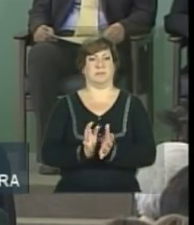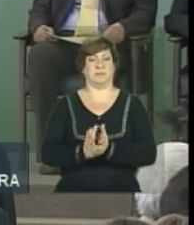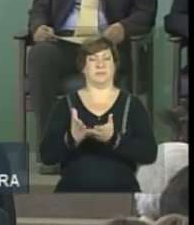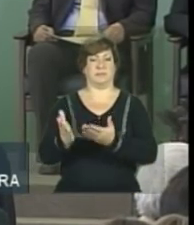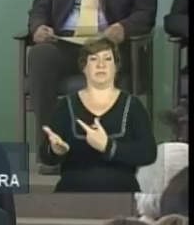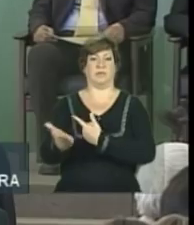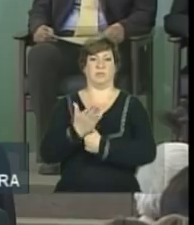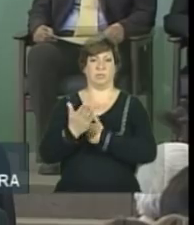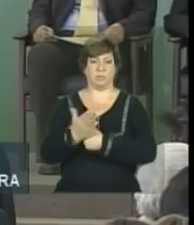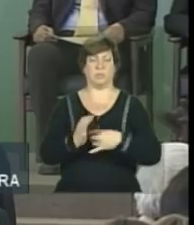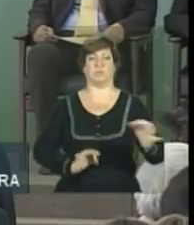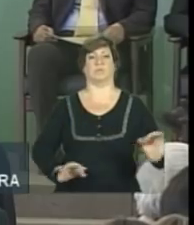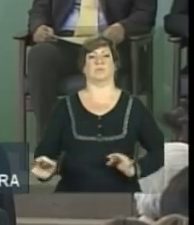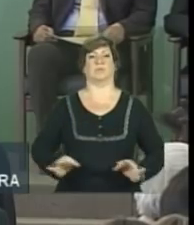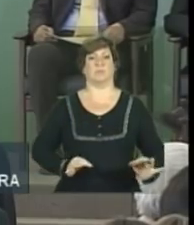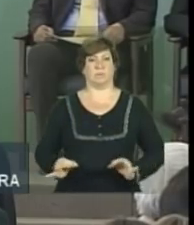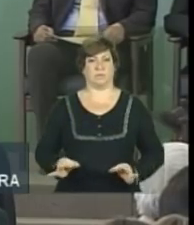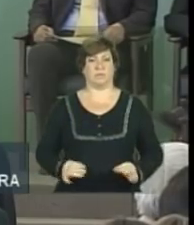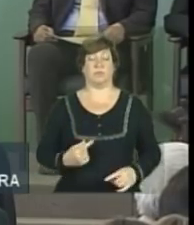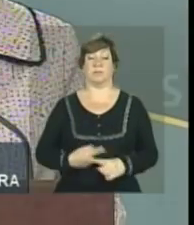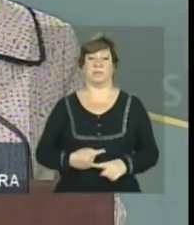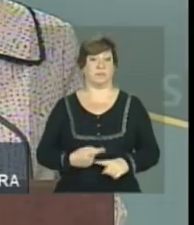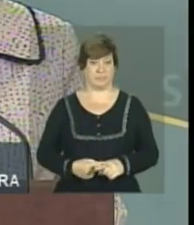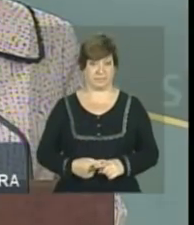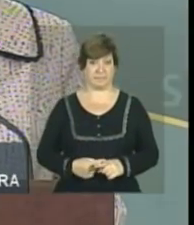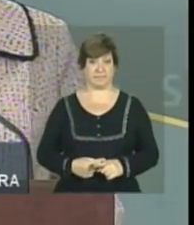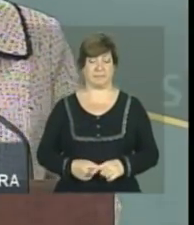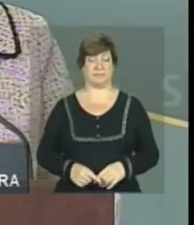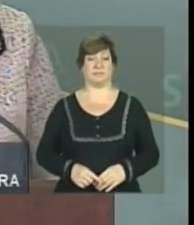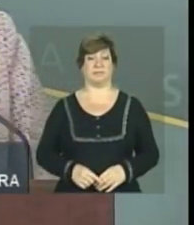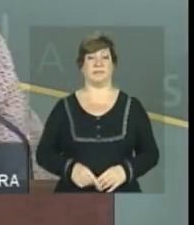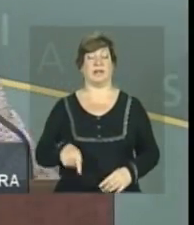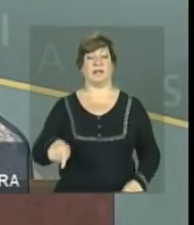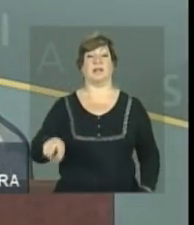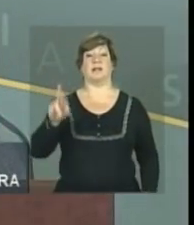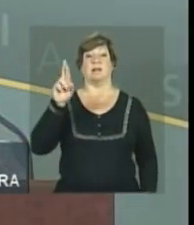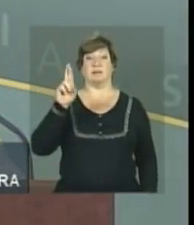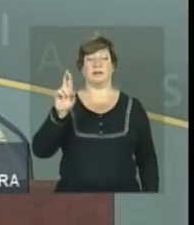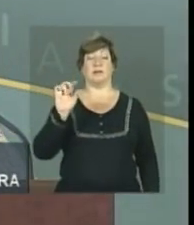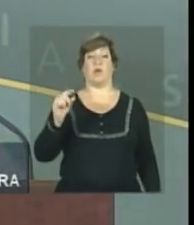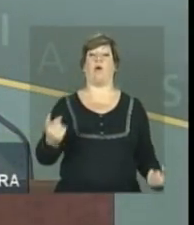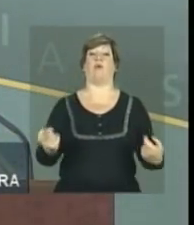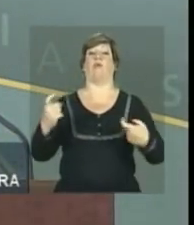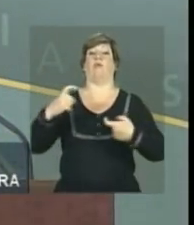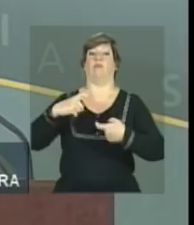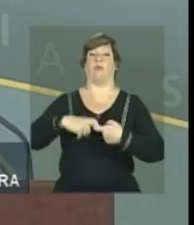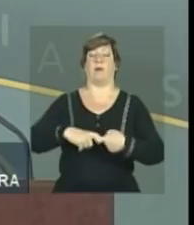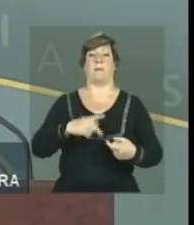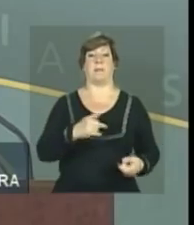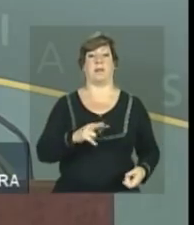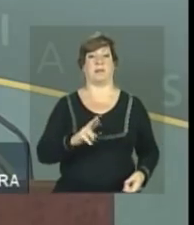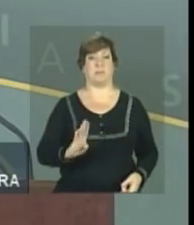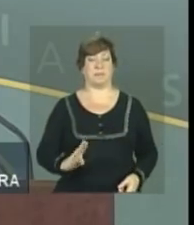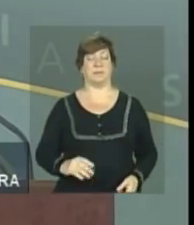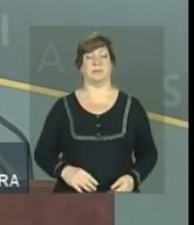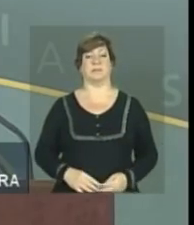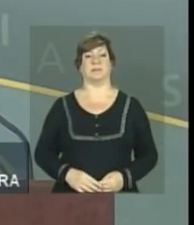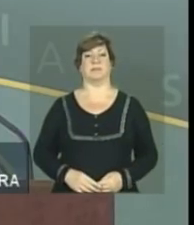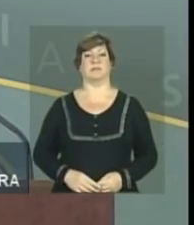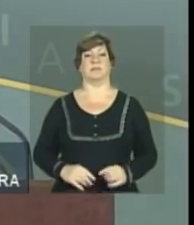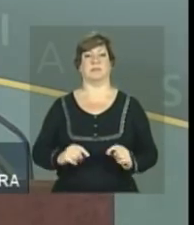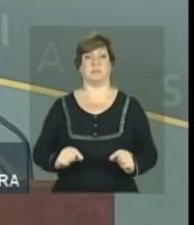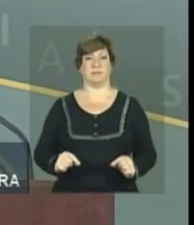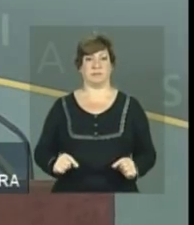ajuda a governar. Na verdade, representa a volta do PRB